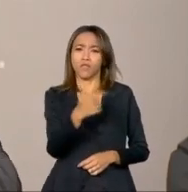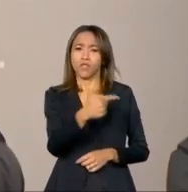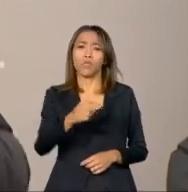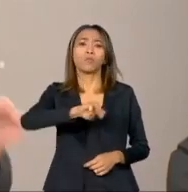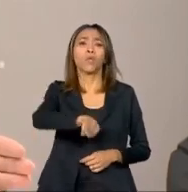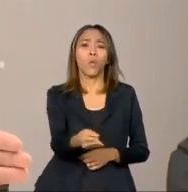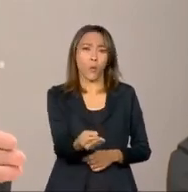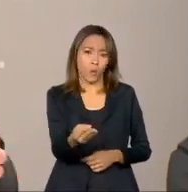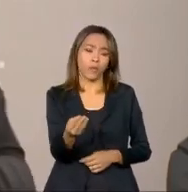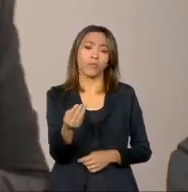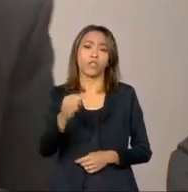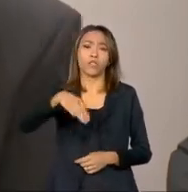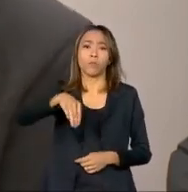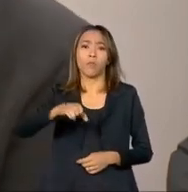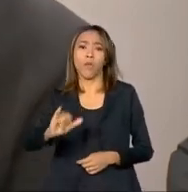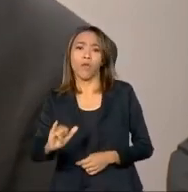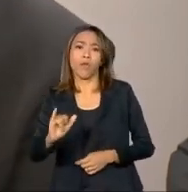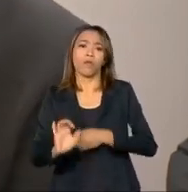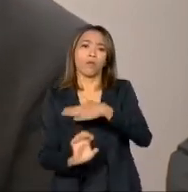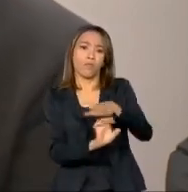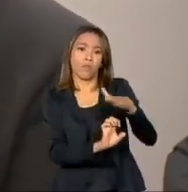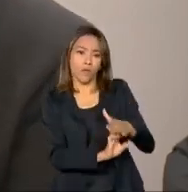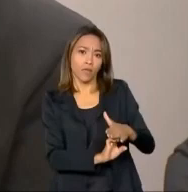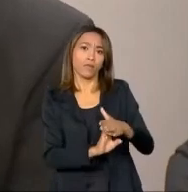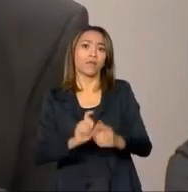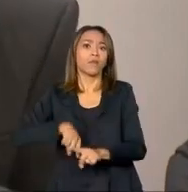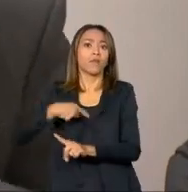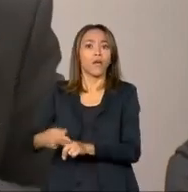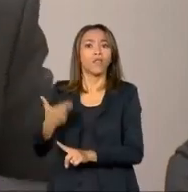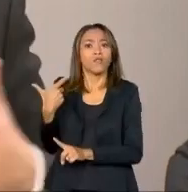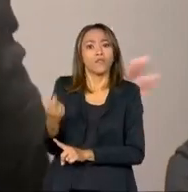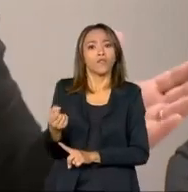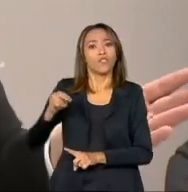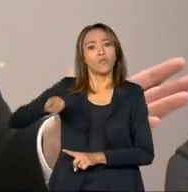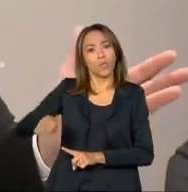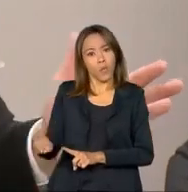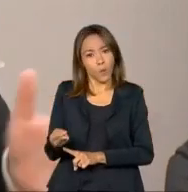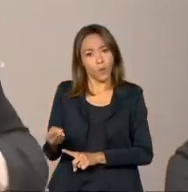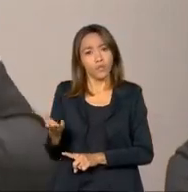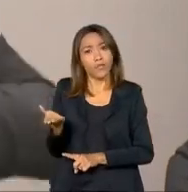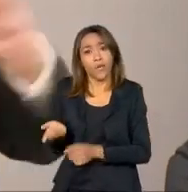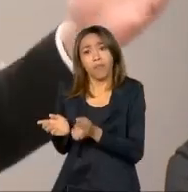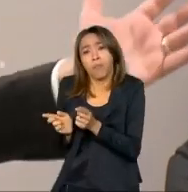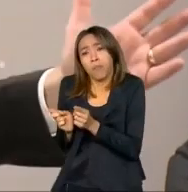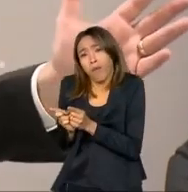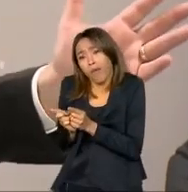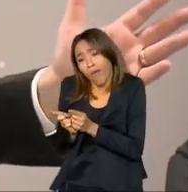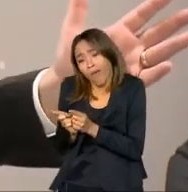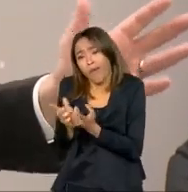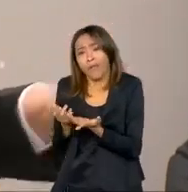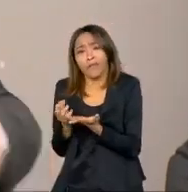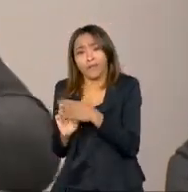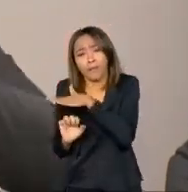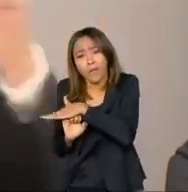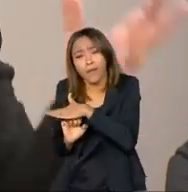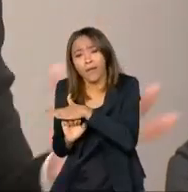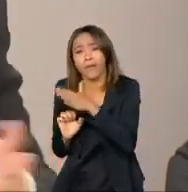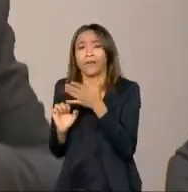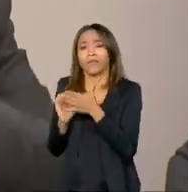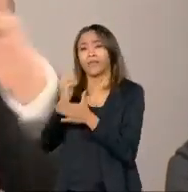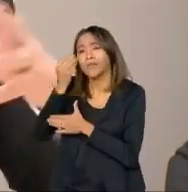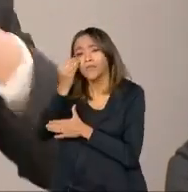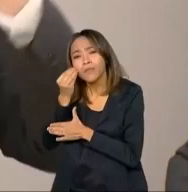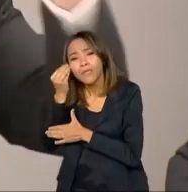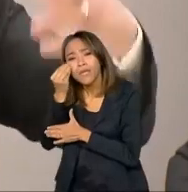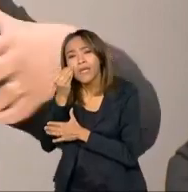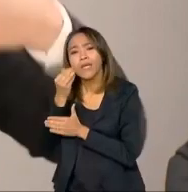e mais os tais 20 milhões, que eu chamo de nano, E são os nanoempreendedores que, na verdade, eles